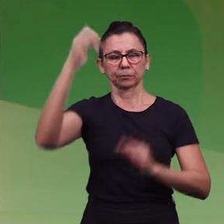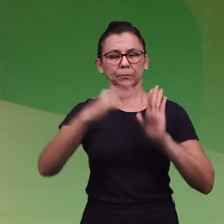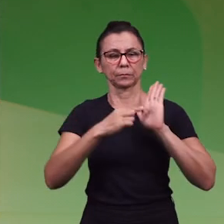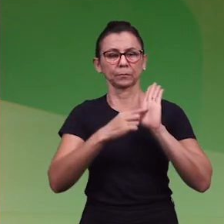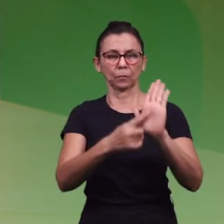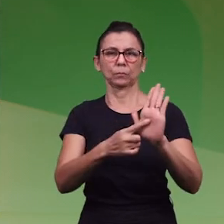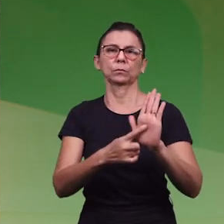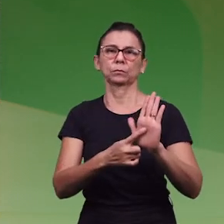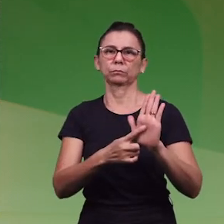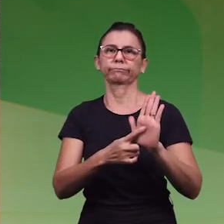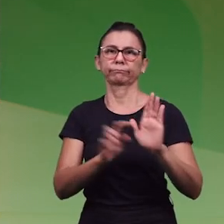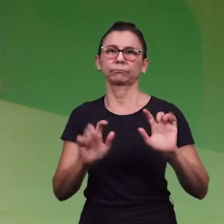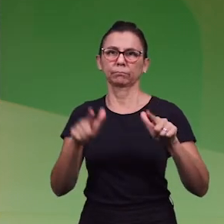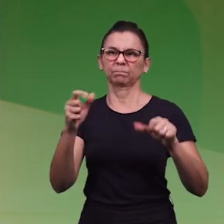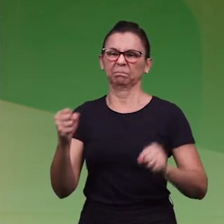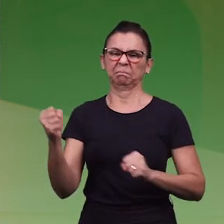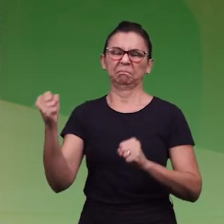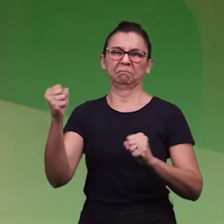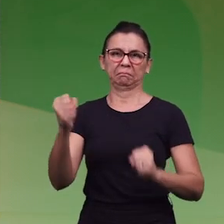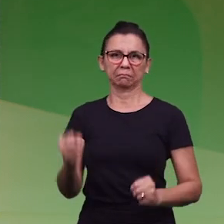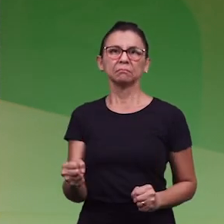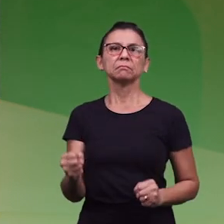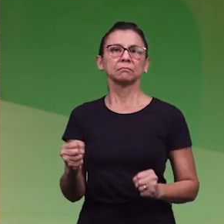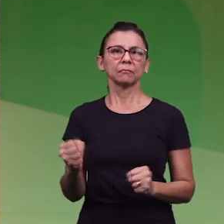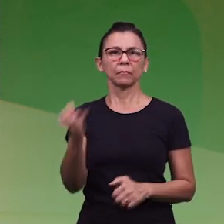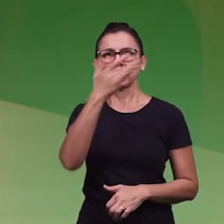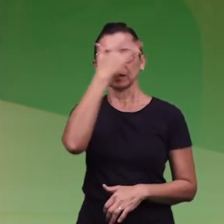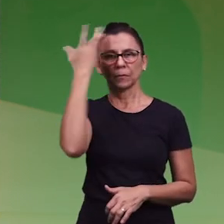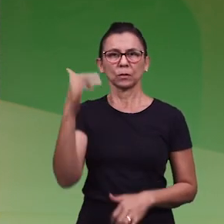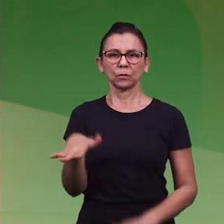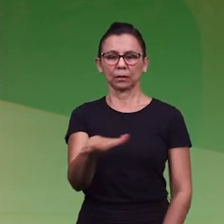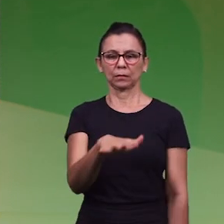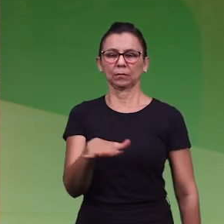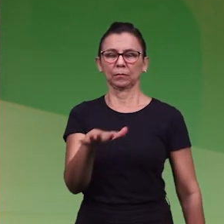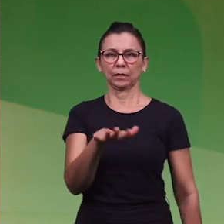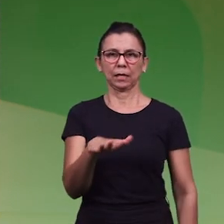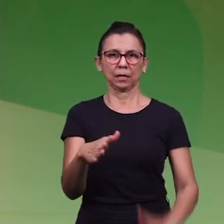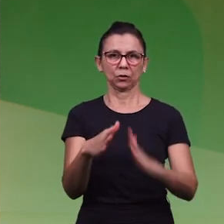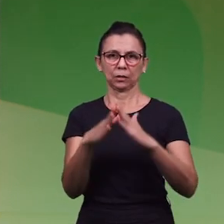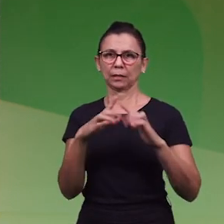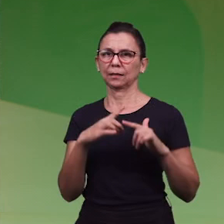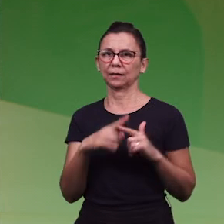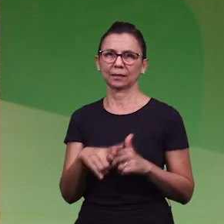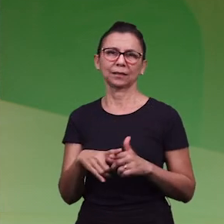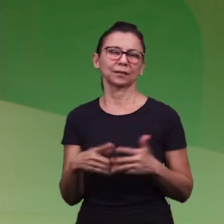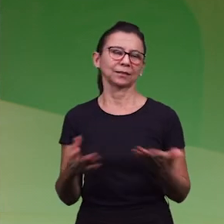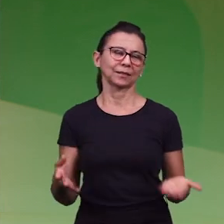uma operação poderosa. Quem está nesse recinto, nesse ambiente, é alguém que vai naturalmente crescer na